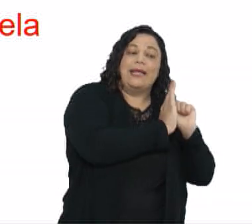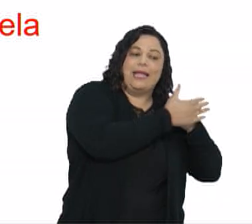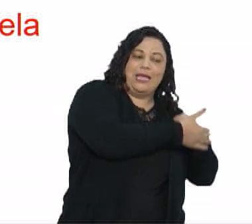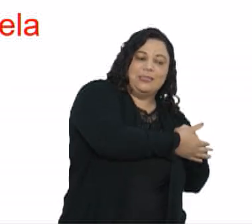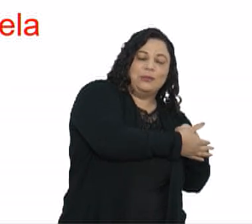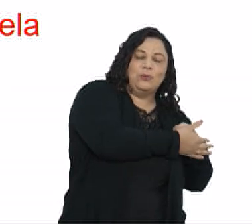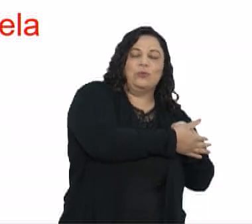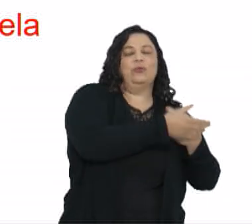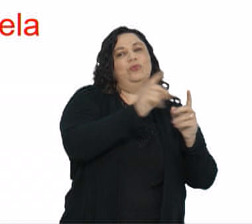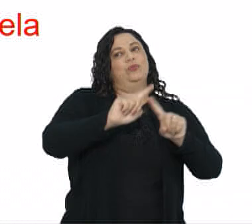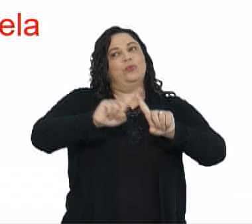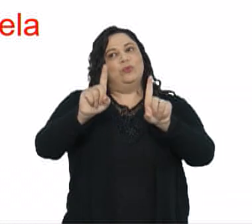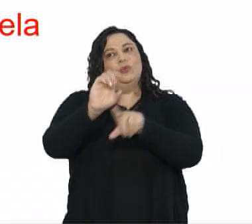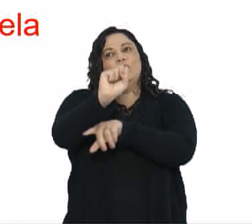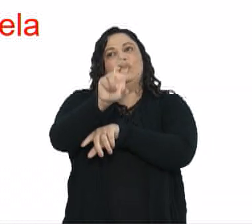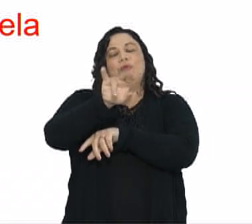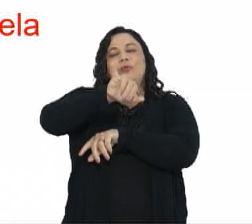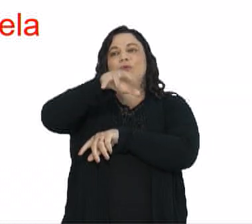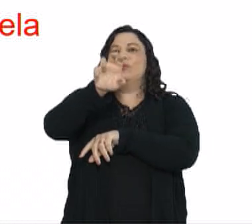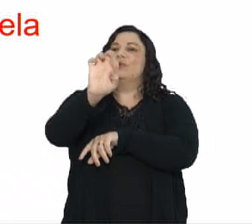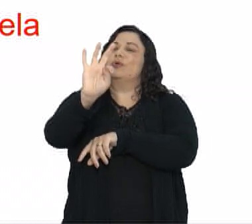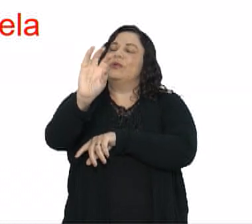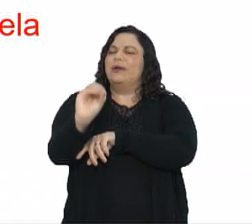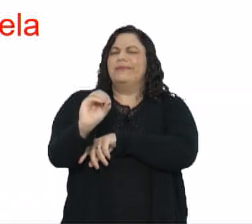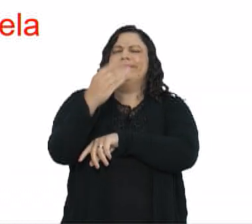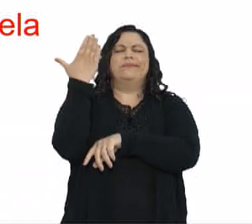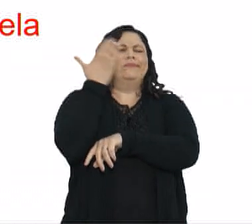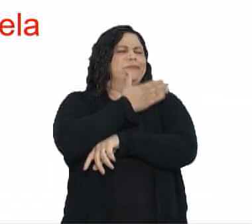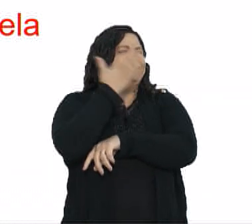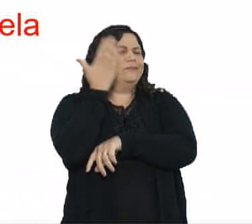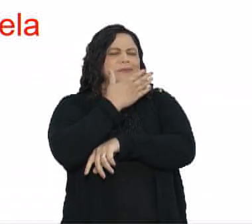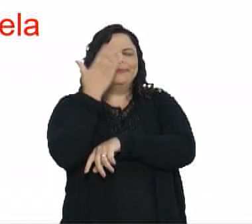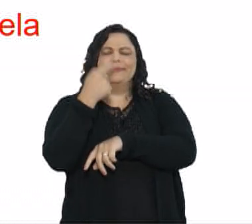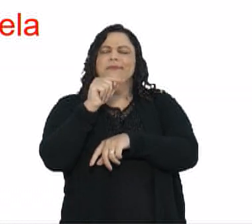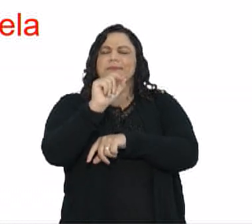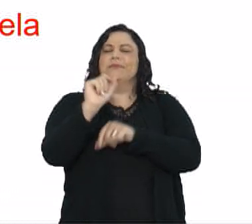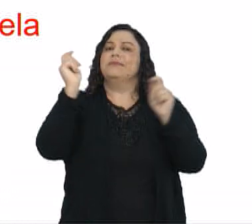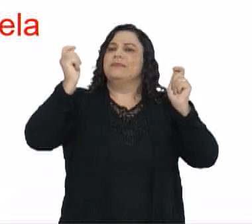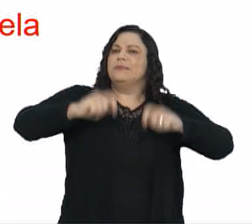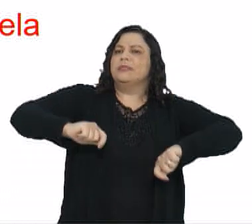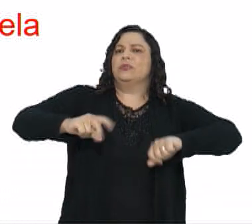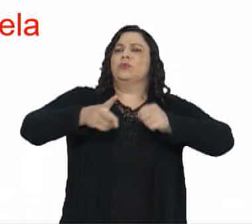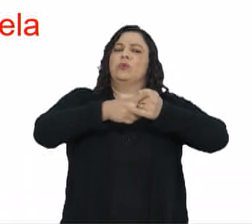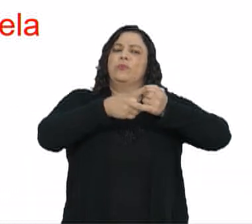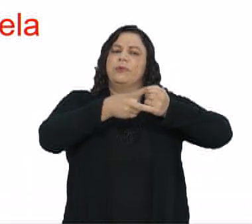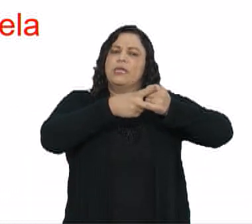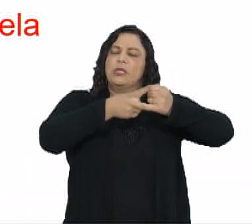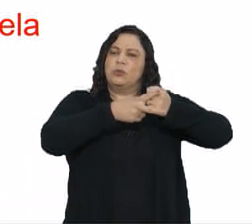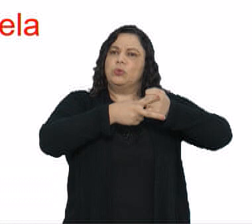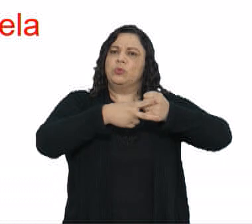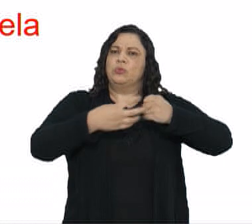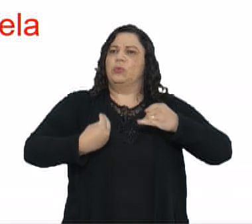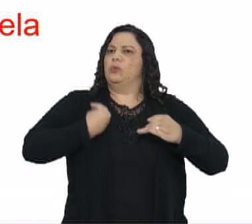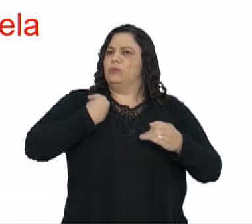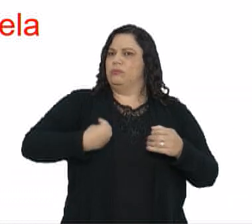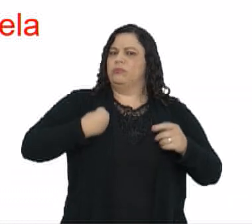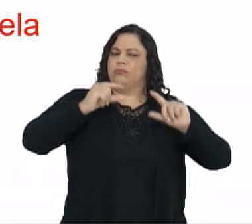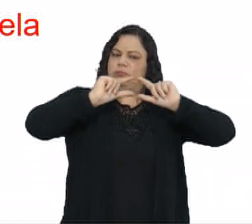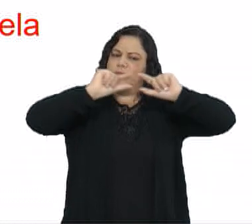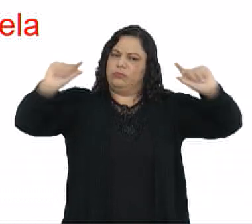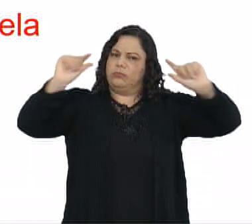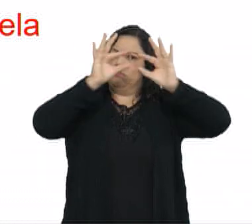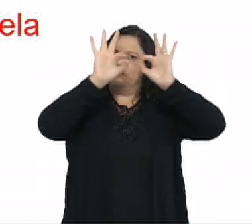mas pode ser determinado pela flexão número pessoa do verbo, ou por sua presença em algumas